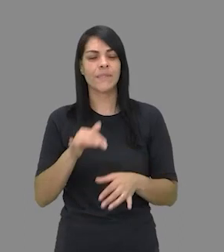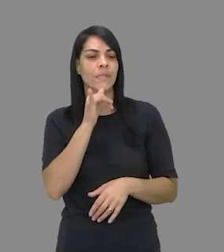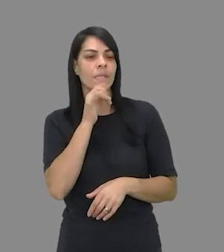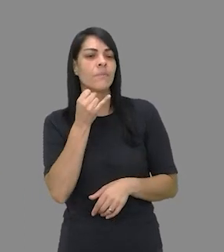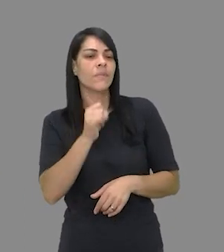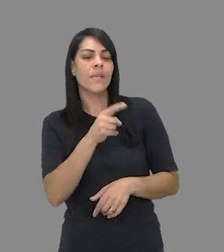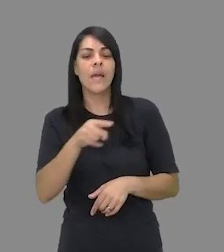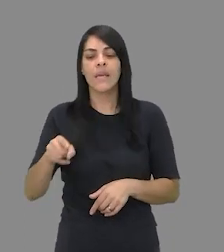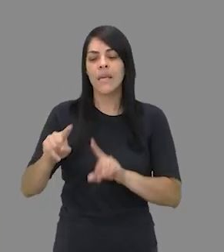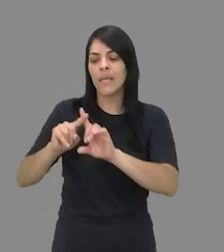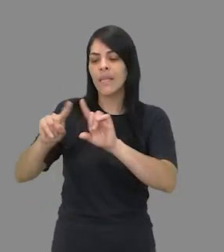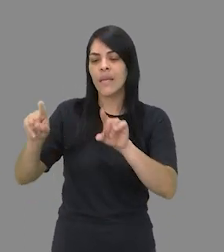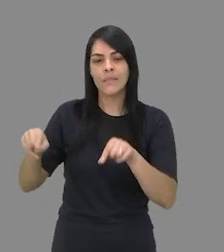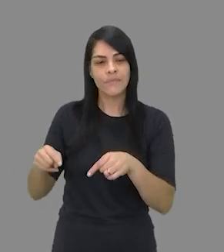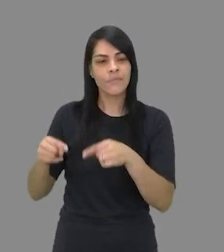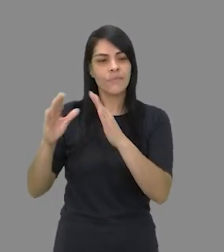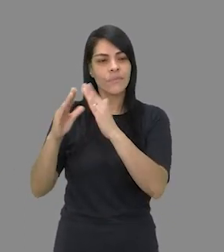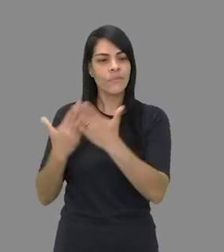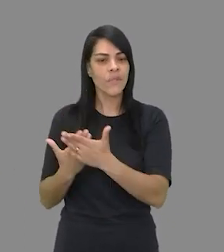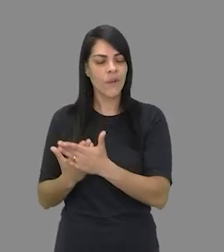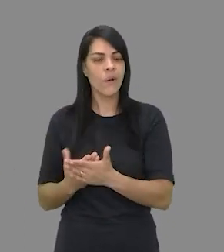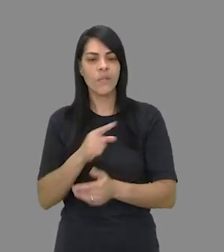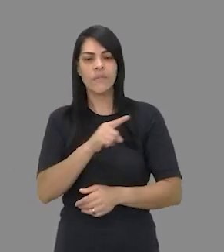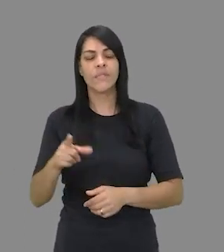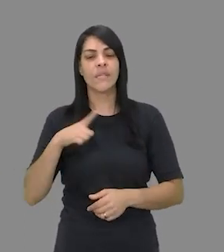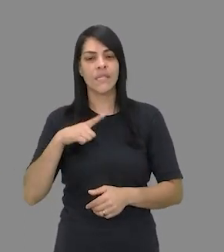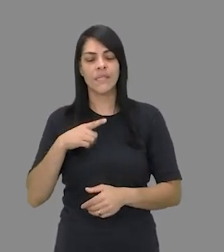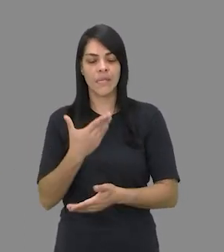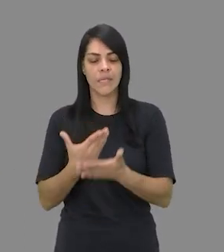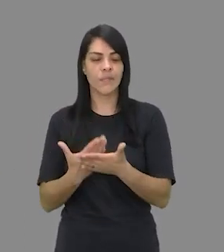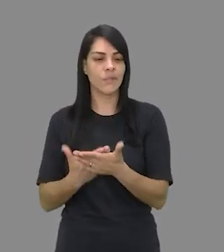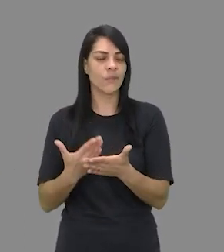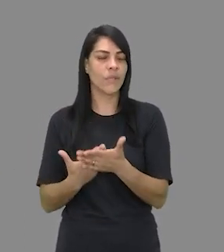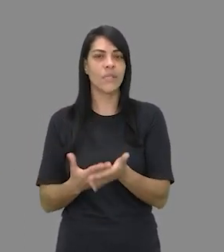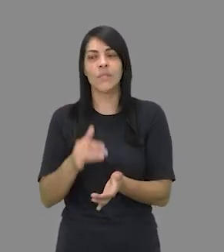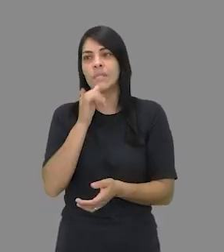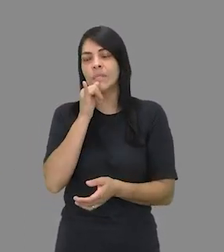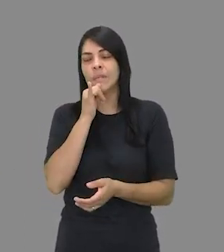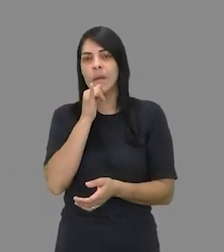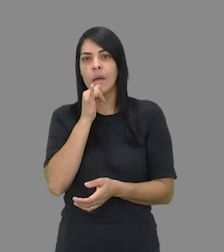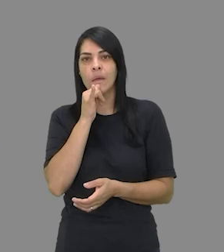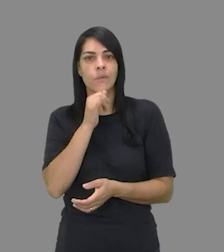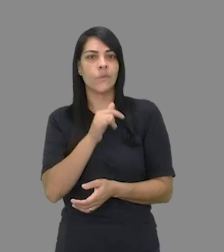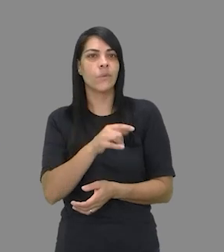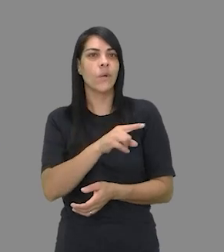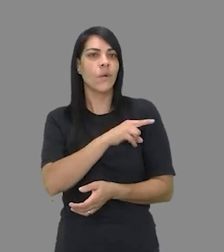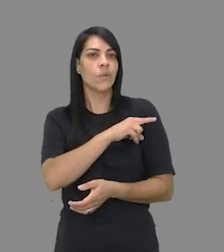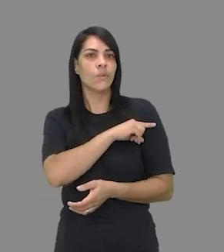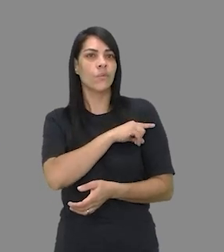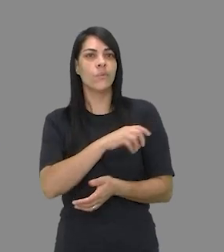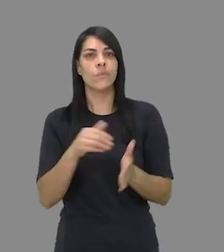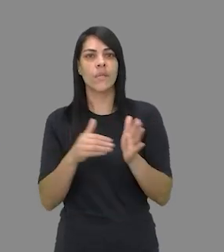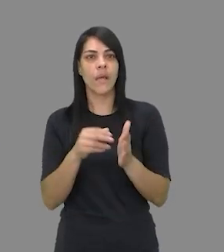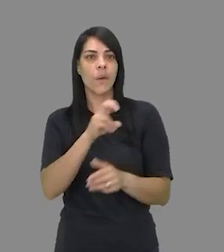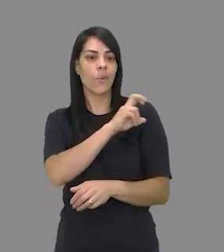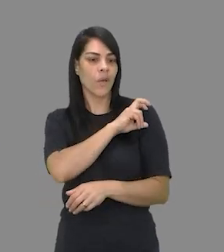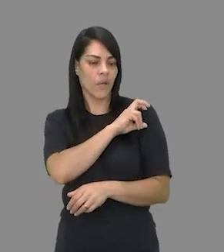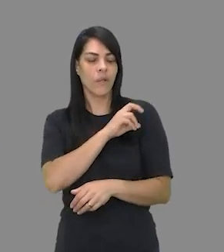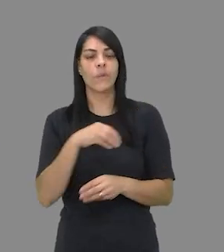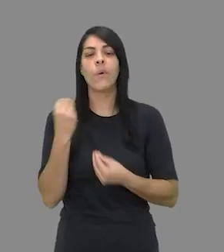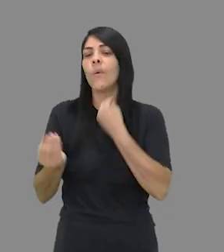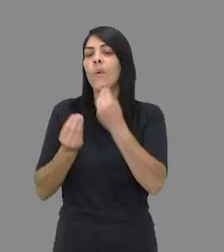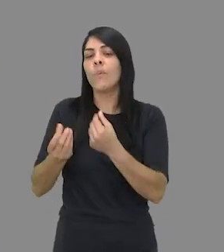escola de vocês tem uns estudantes menores aí dos anos iniciais. Então, assim, como que